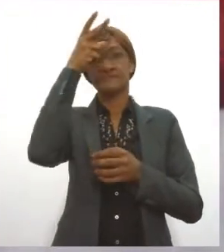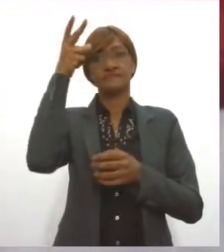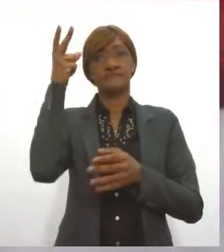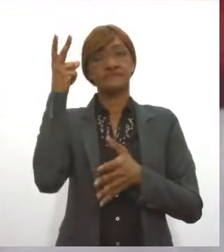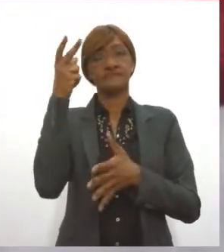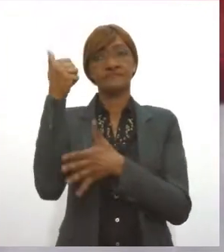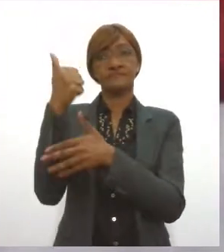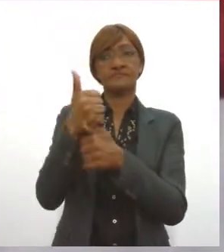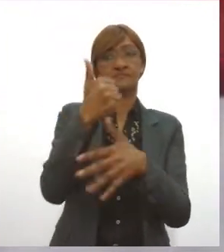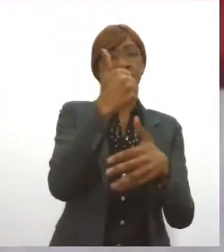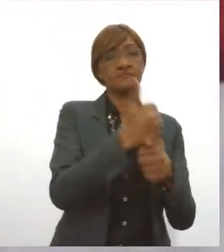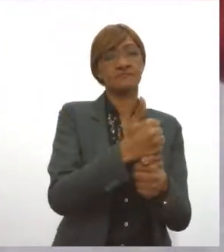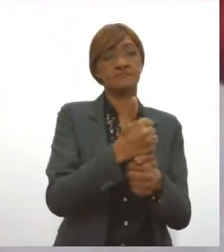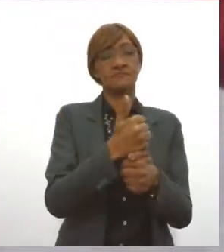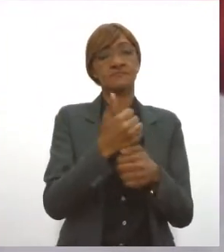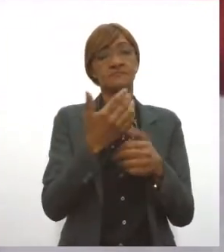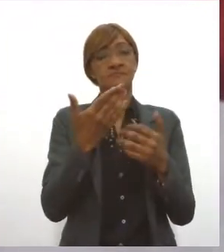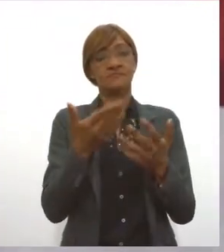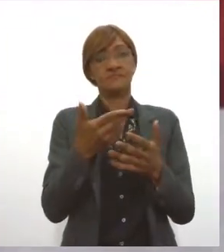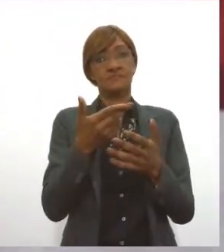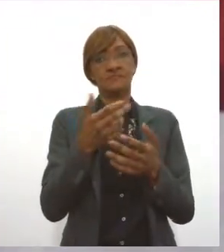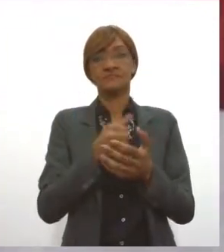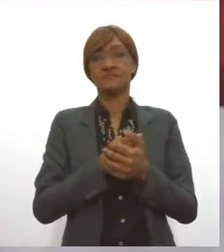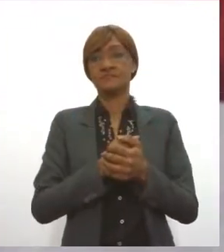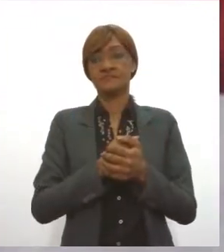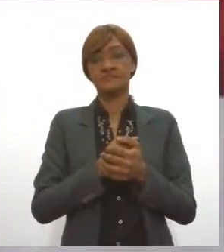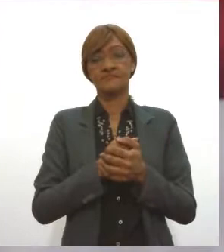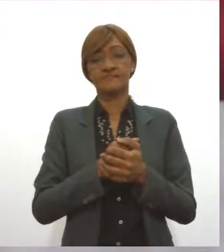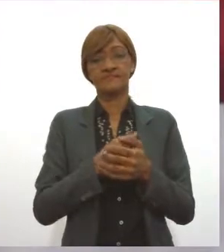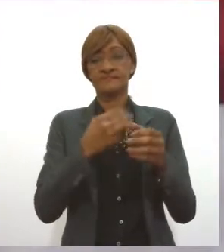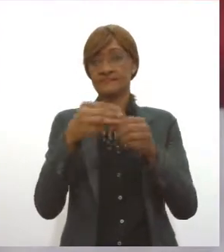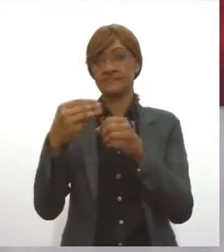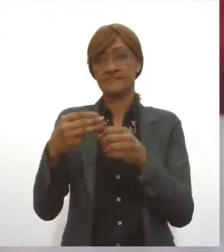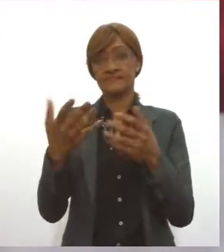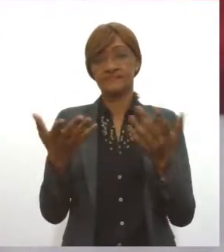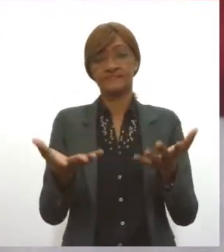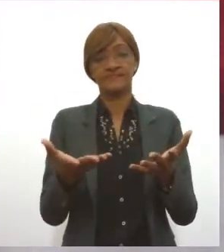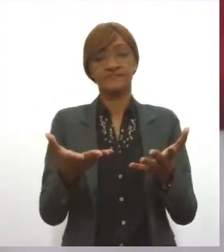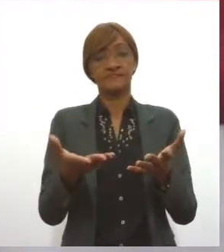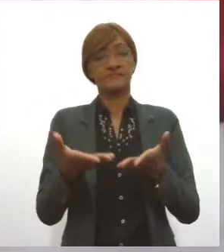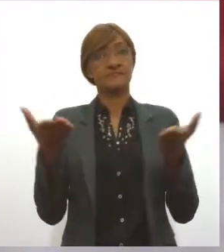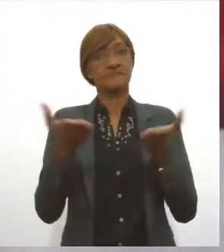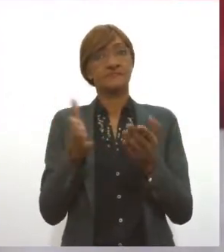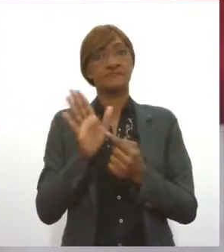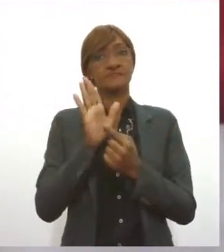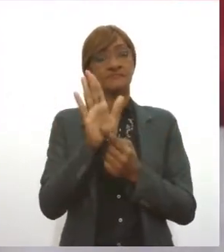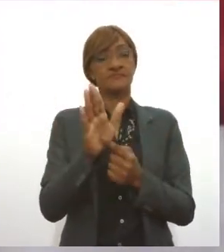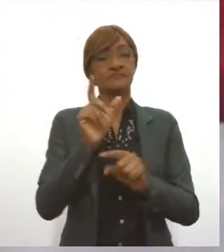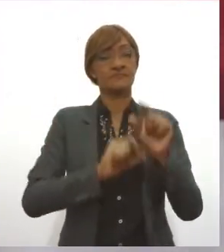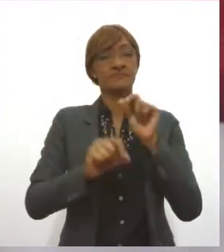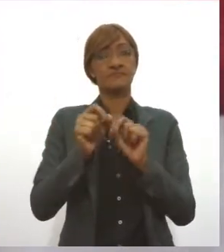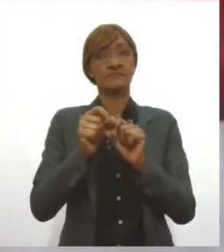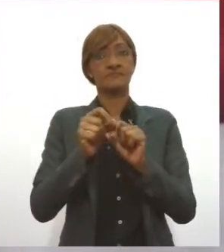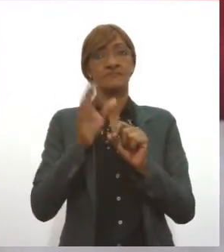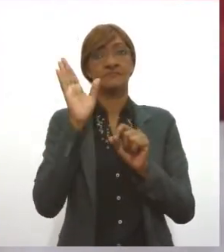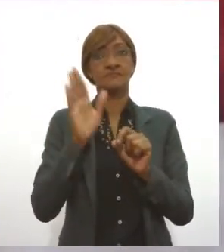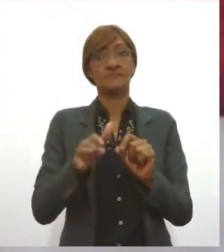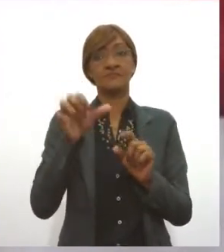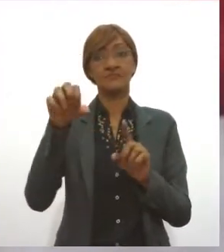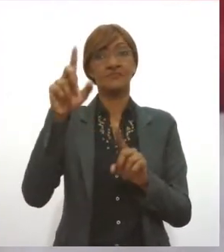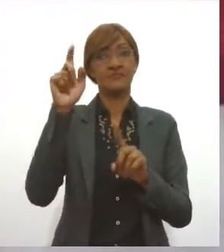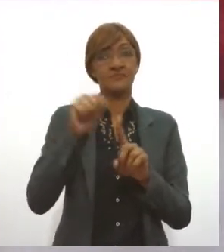gestores. A gente precisa encarar mais forte essa questão do pré-natal, tem que